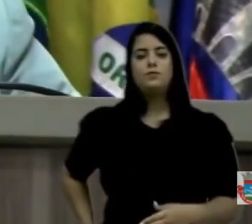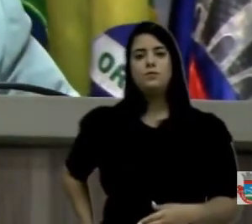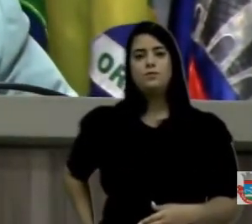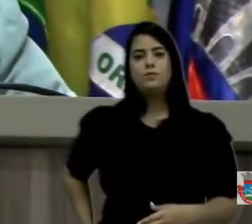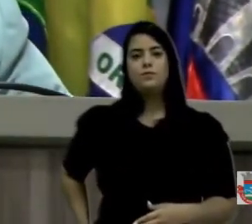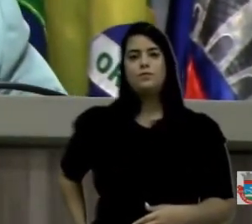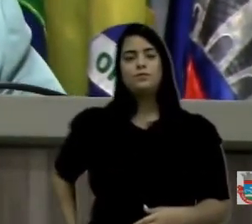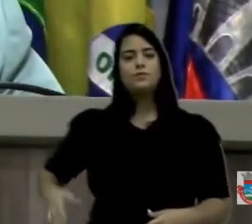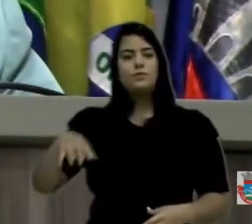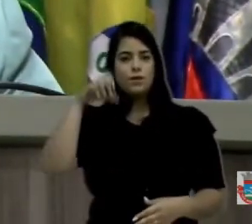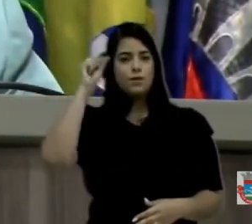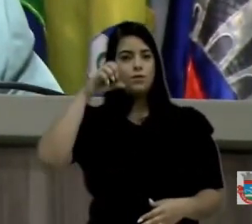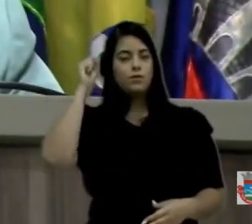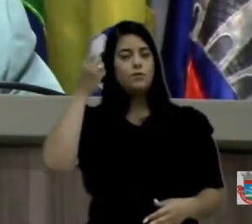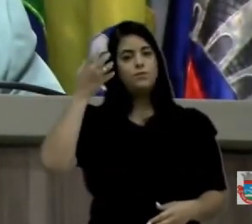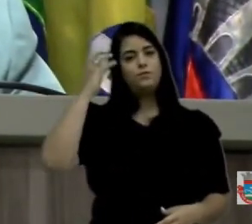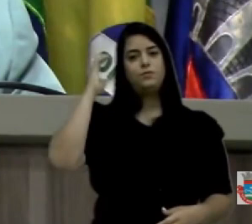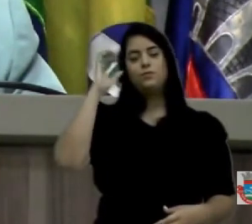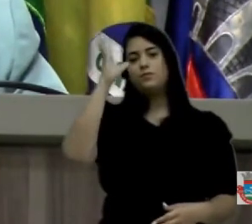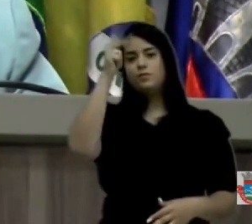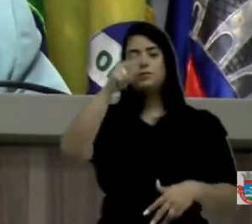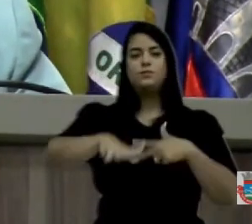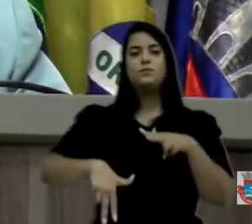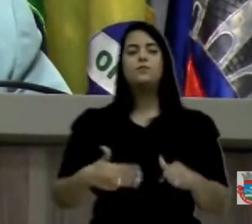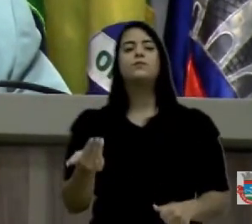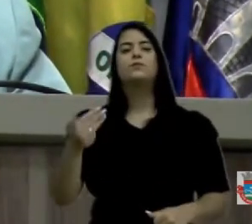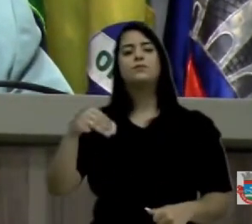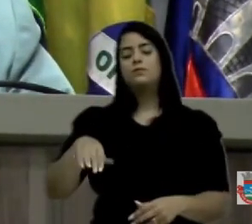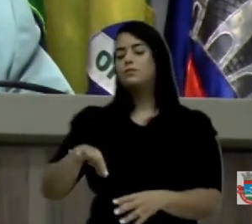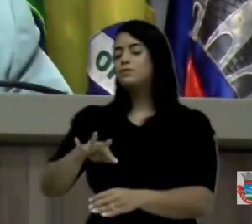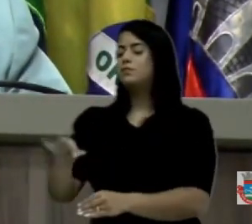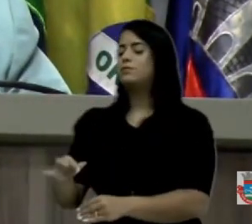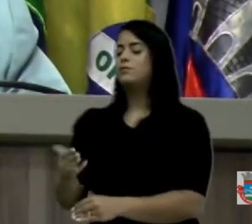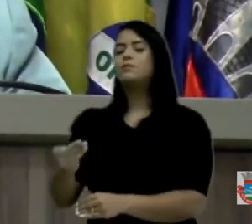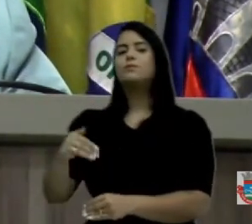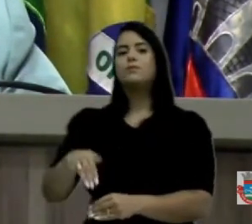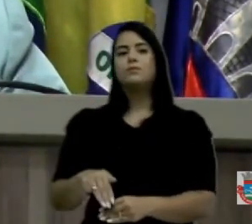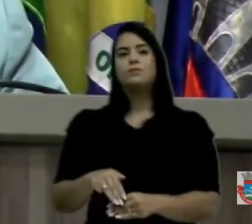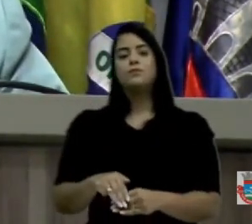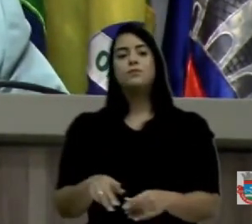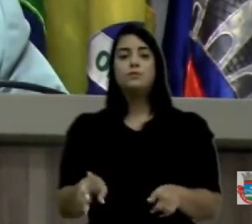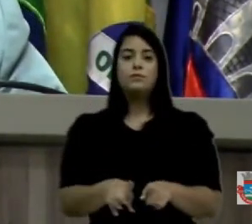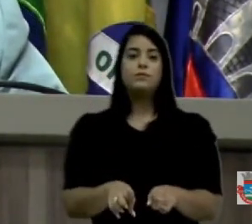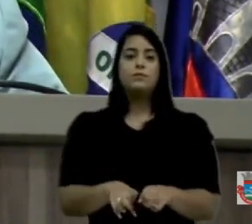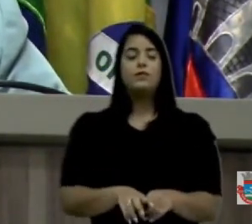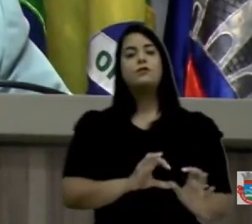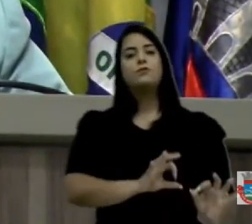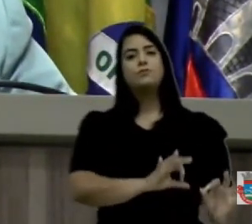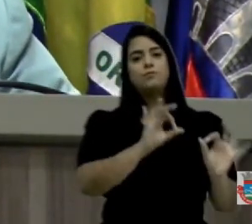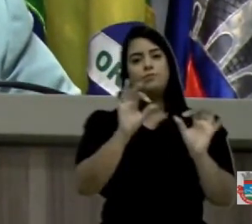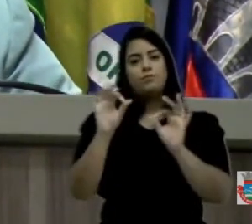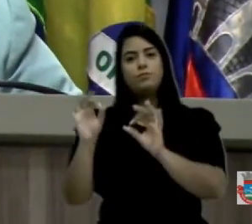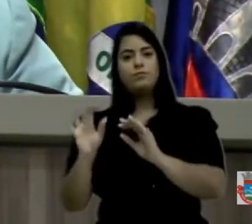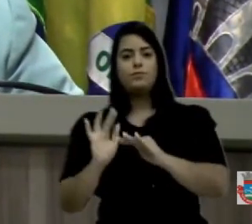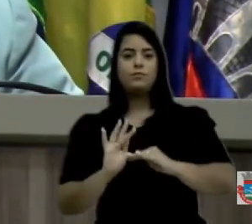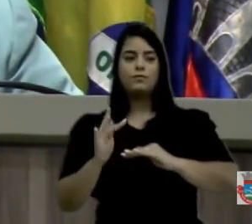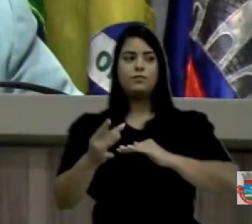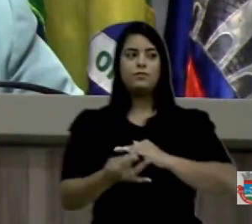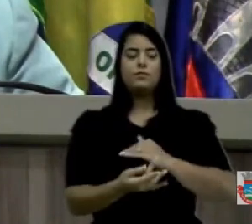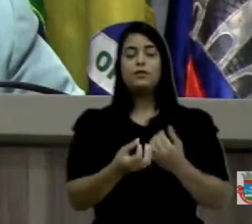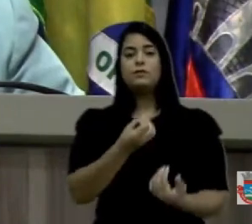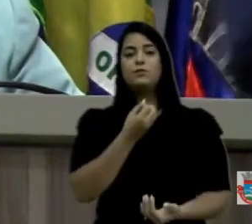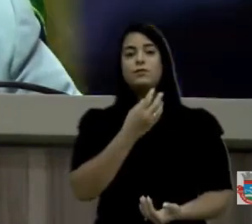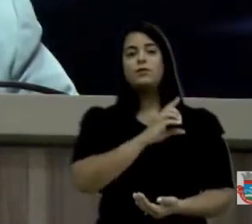ouvindo através da Rádio São Bento FM Espírito Santo FM e também os que nos acompanha pela rede social e um bom